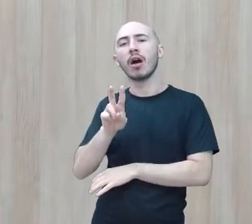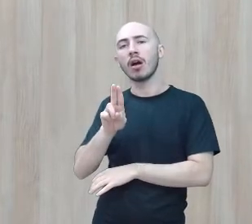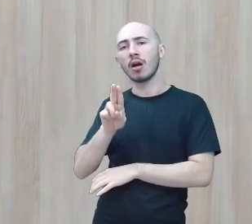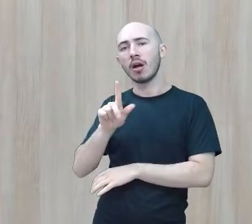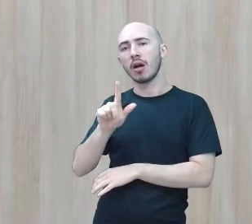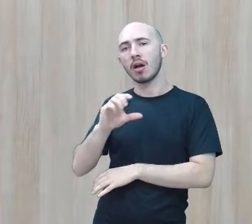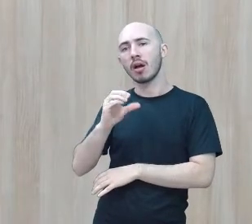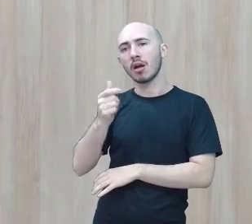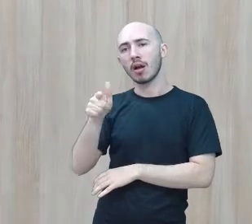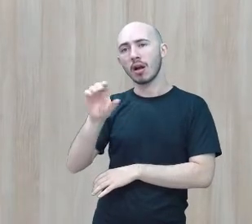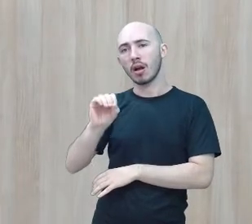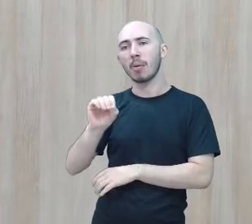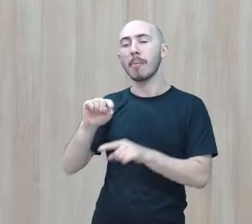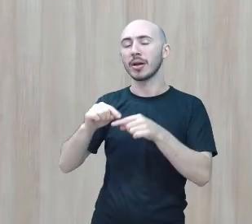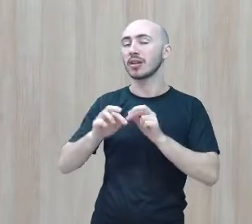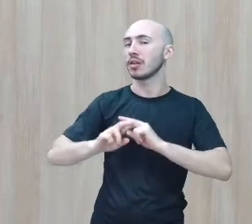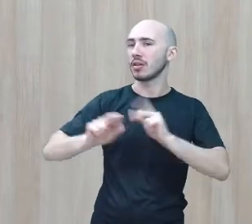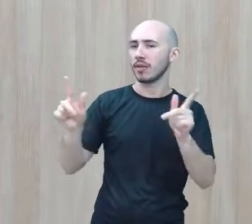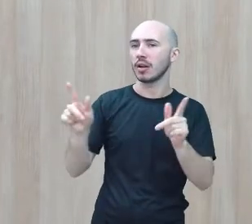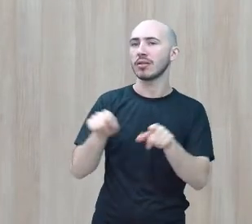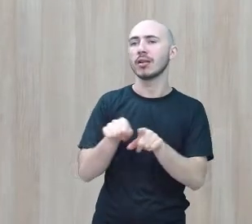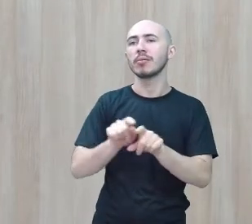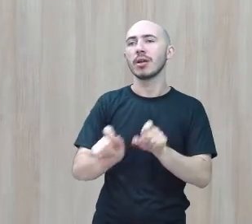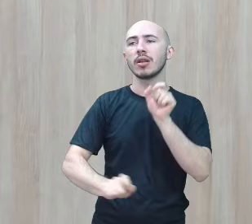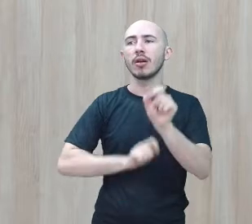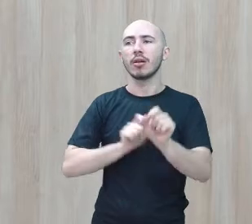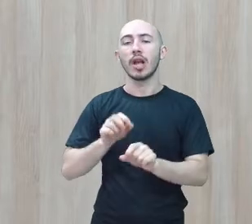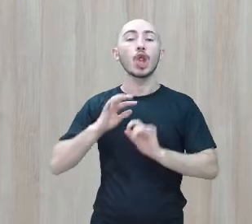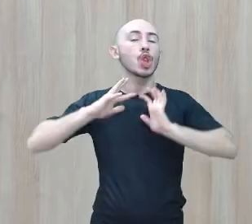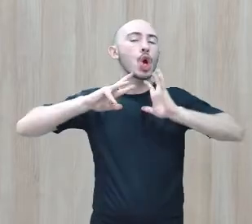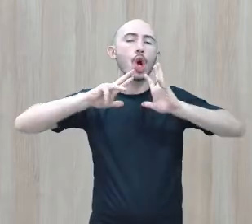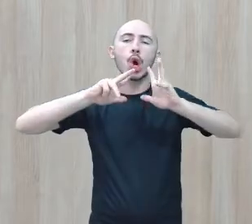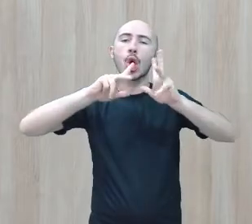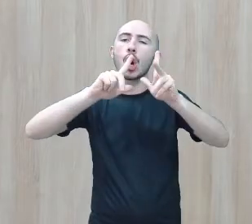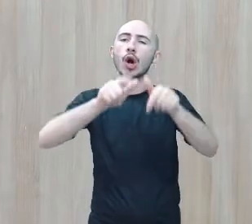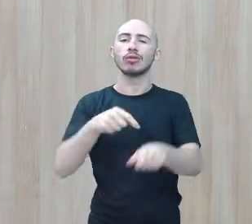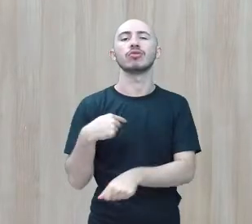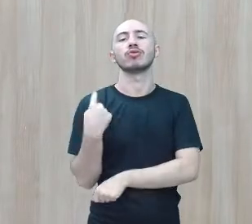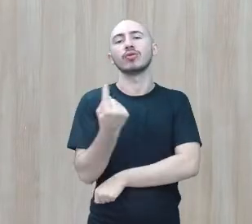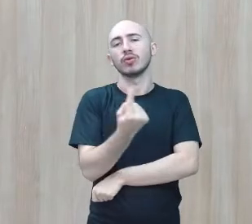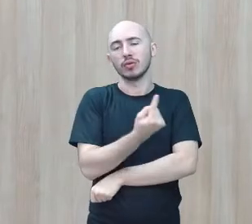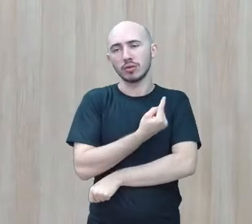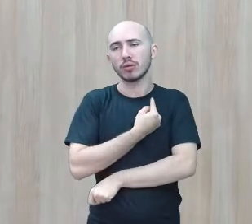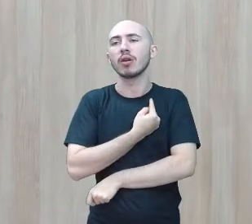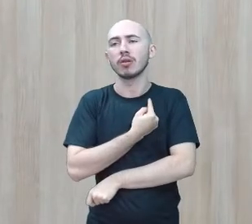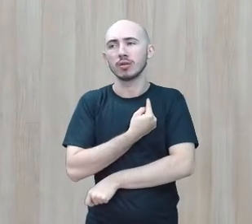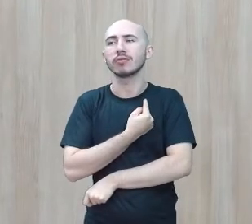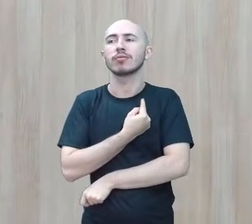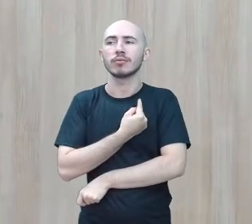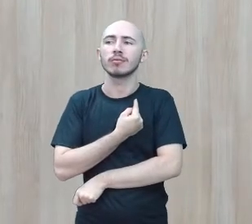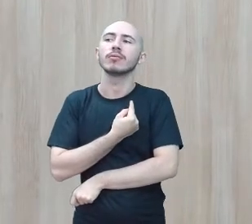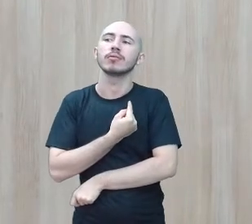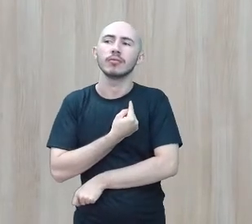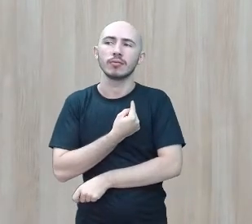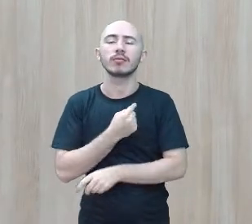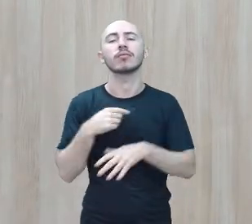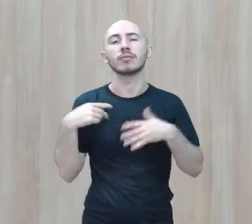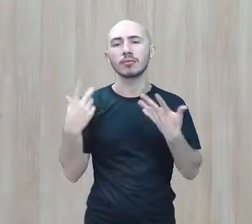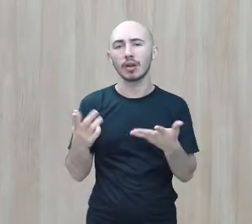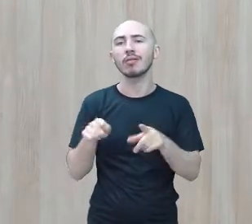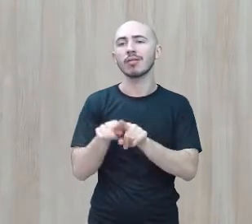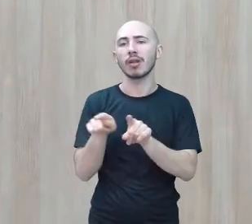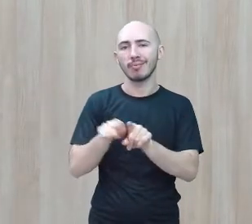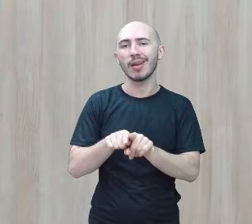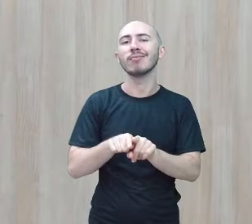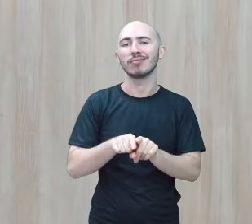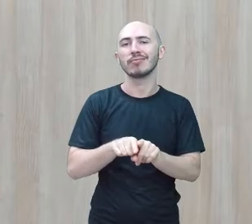é o caso aqui. E a questão dos seres vivos, todos nós e todos os seres vivos somos